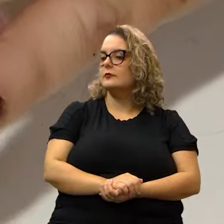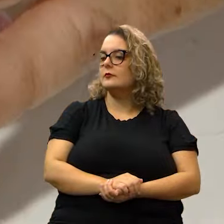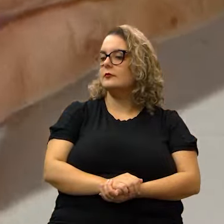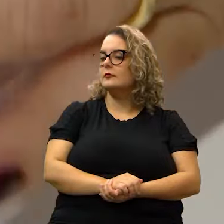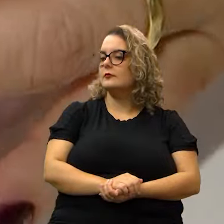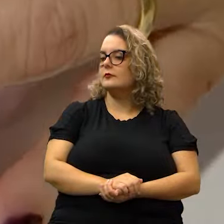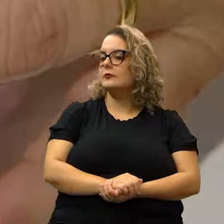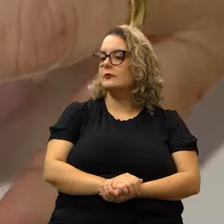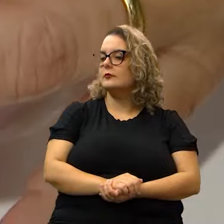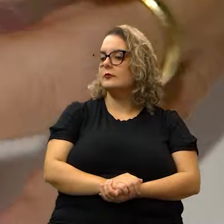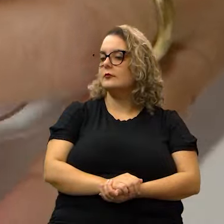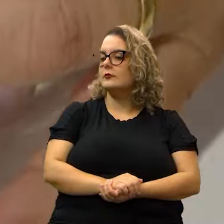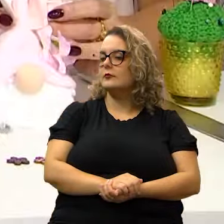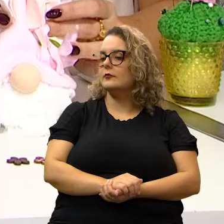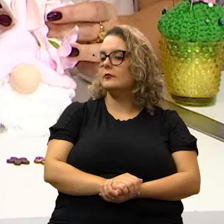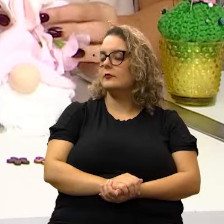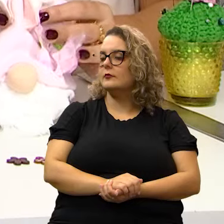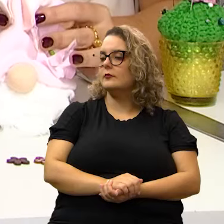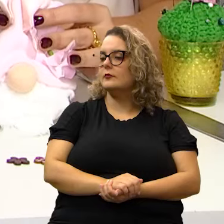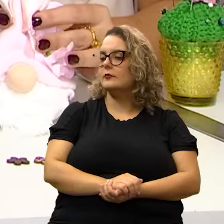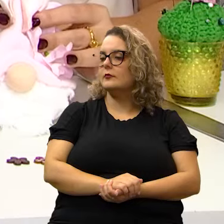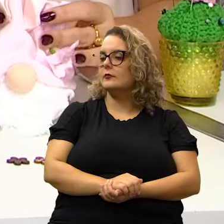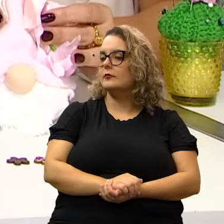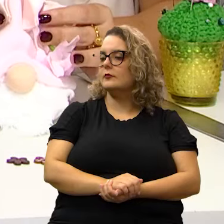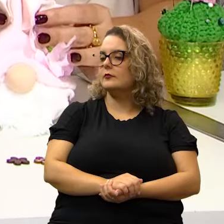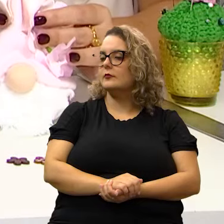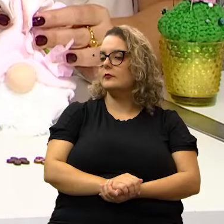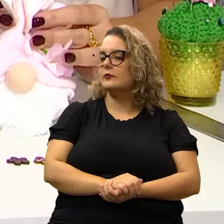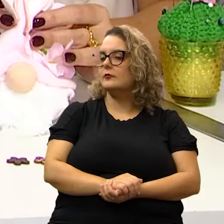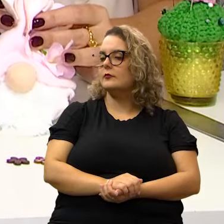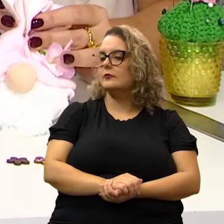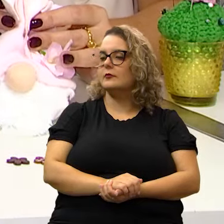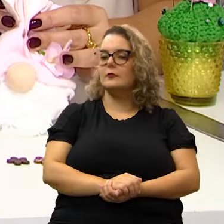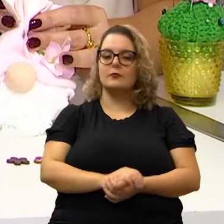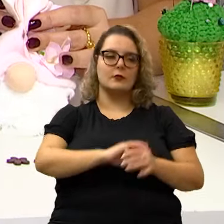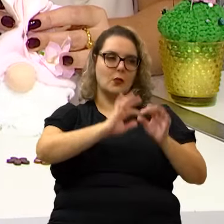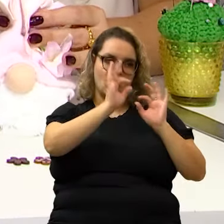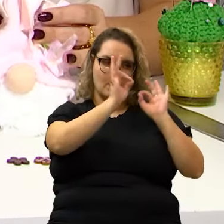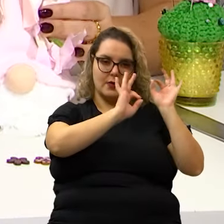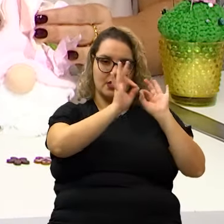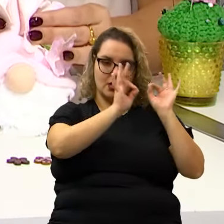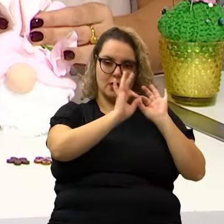Vamos colocar nesse ladinho do coelho. Enfeite.